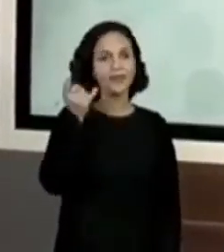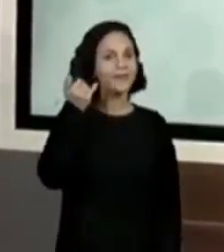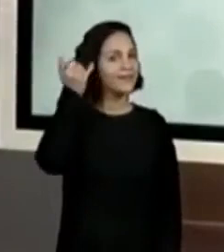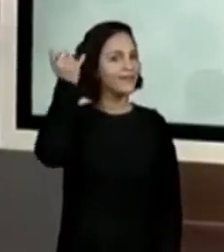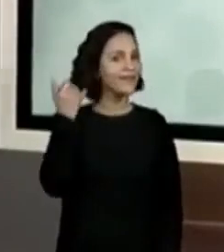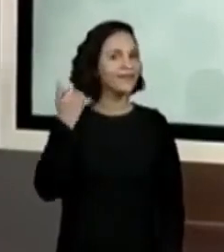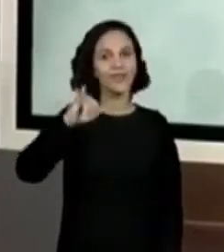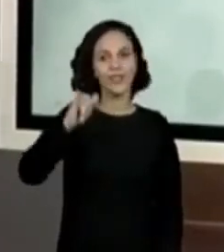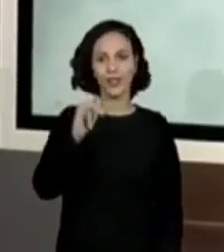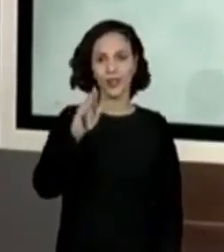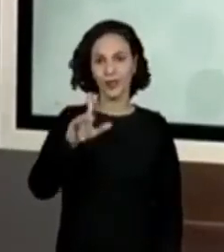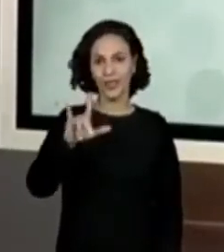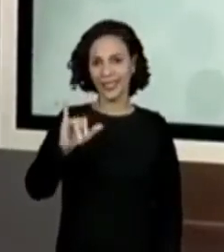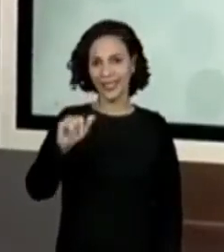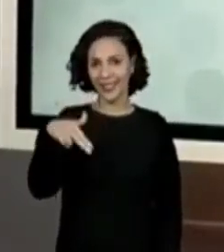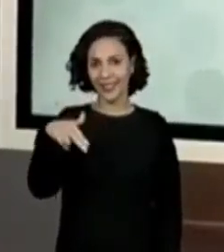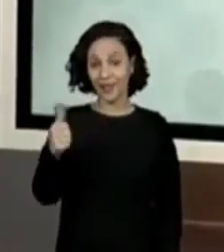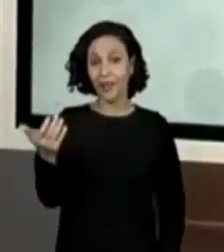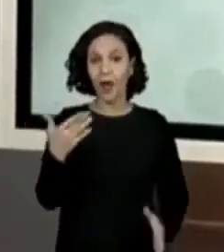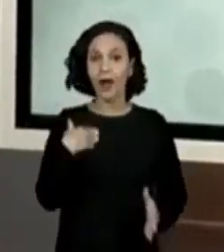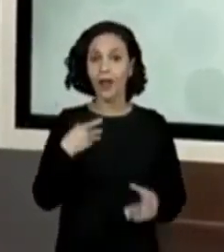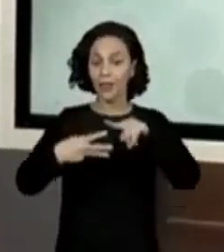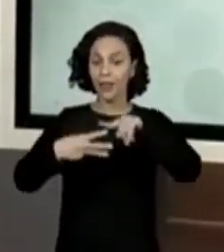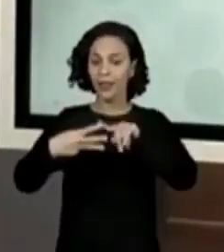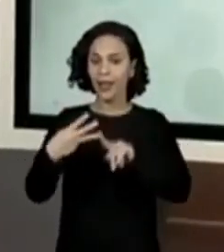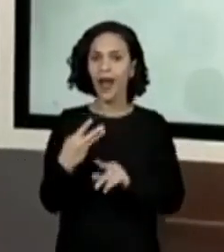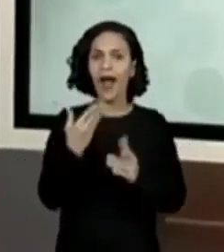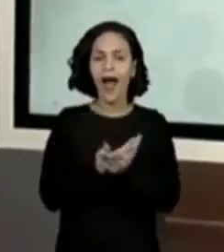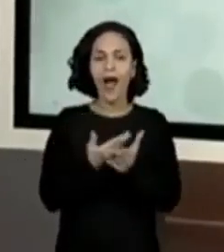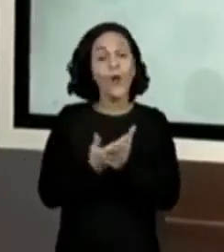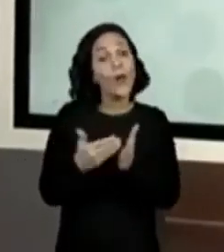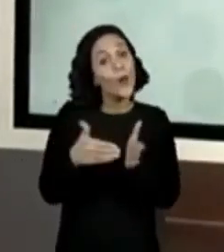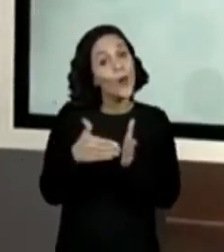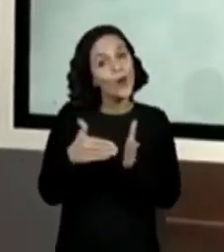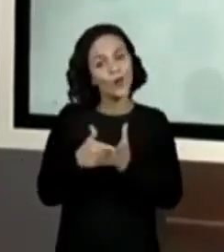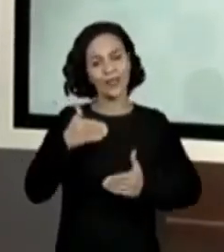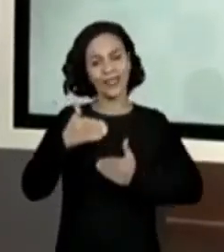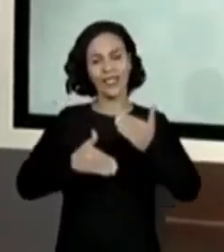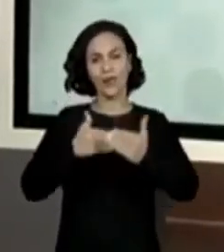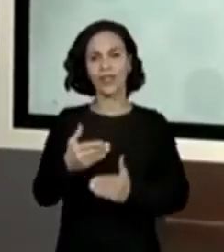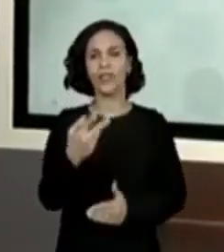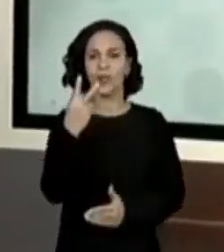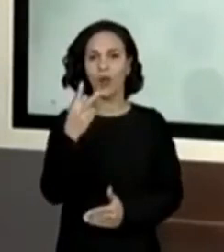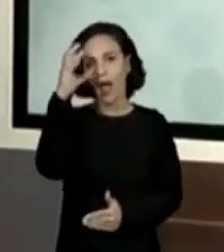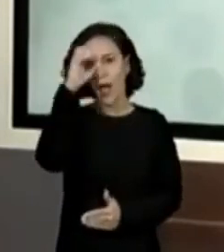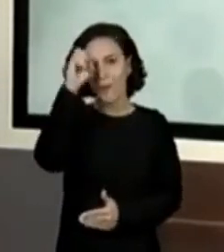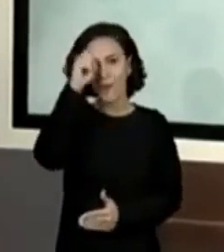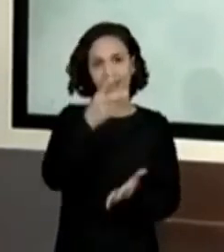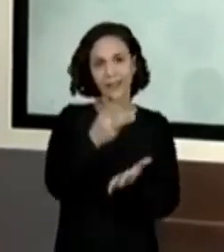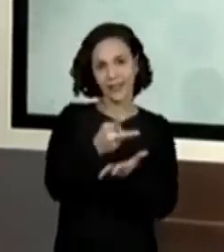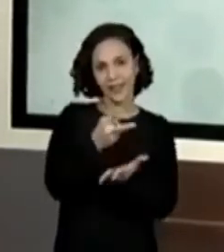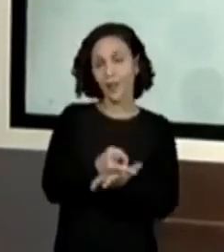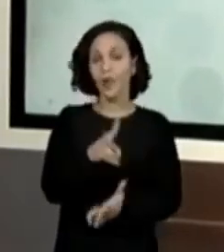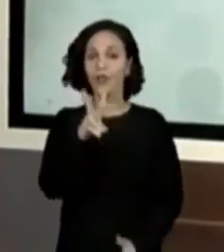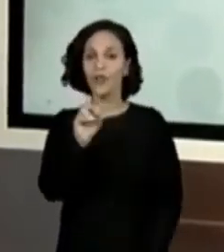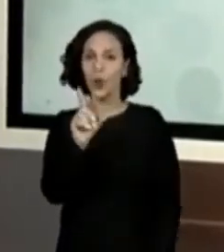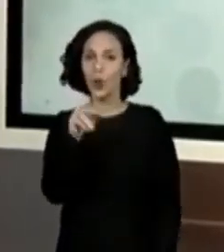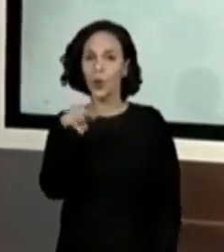Nadeu e hoje a gente vai ter as três últimas aulas da sequência 2 do Aprender Sempre, volume